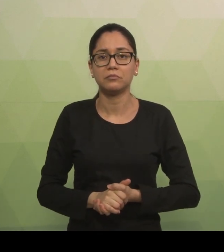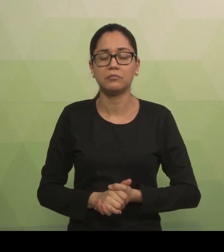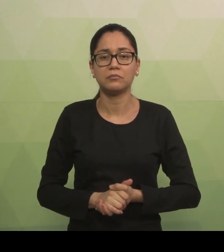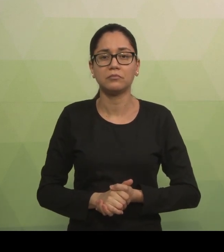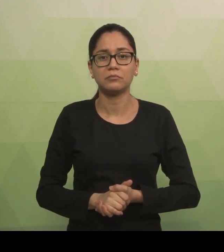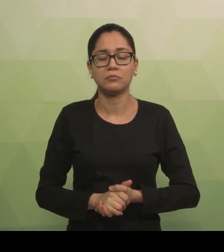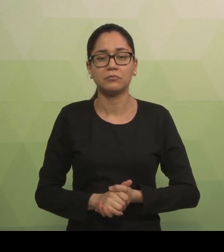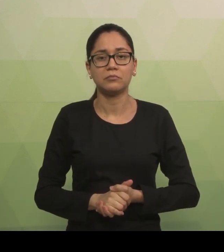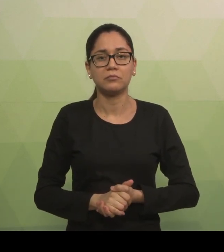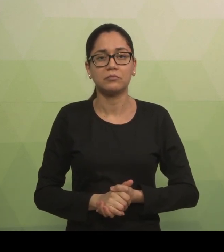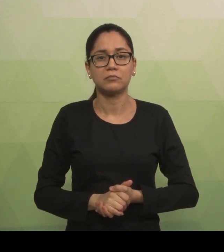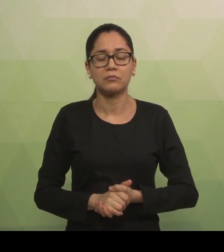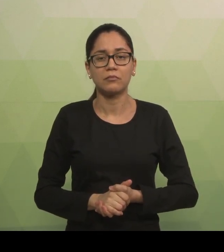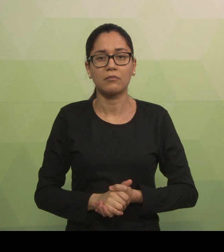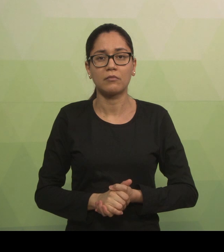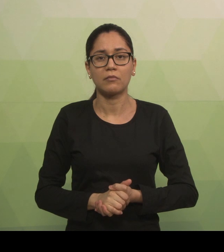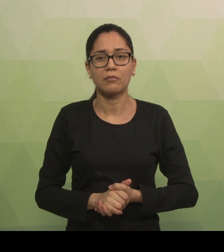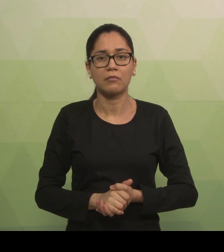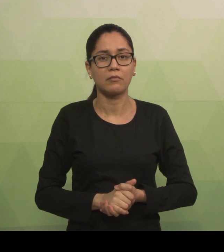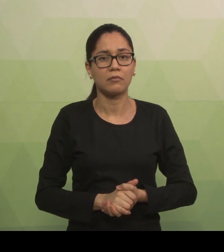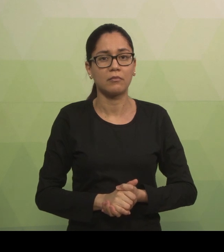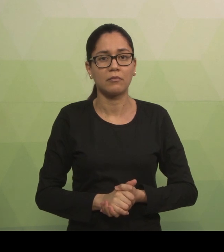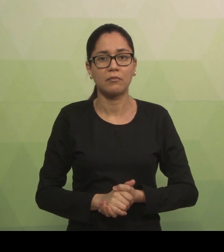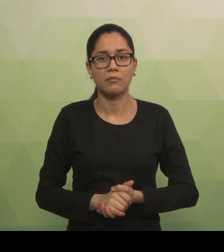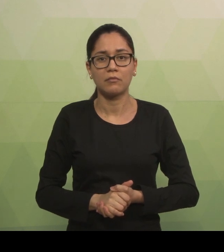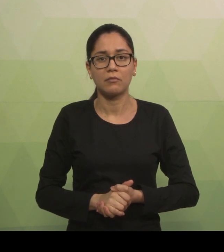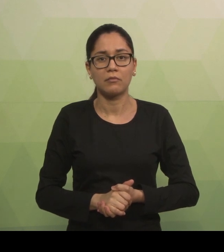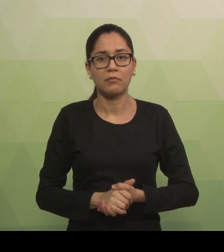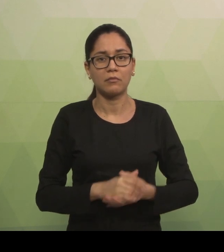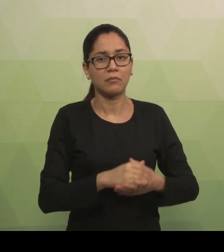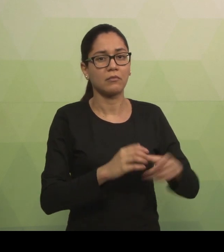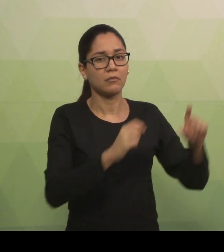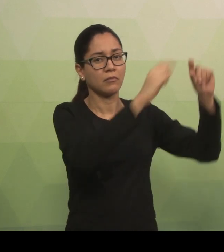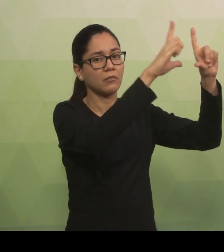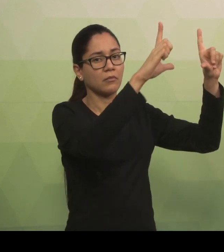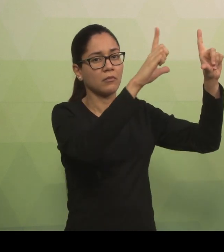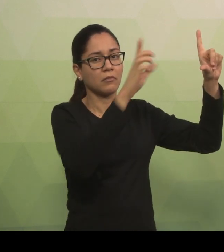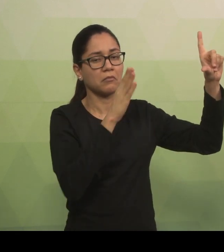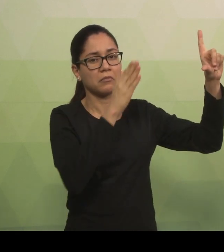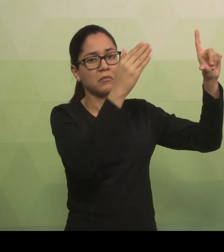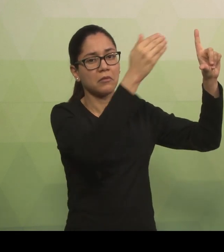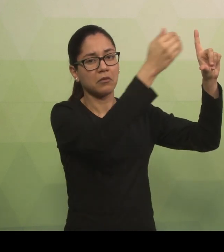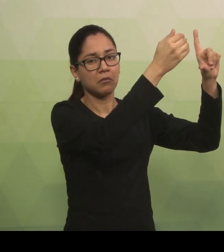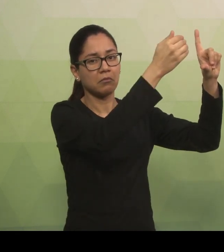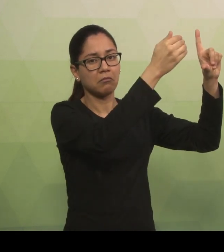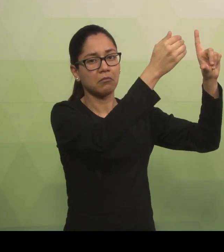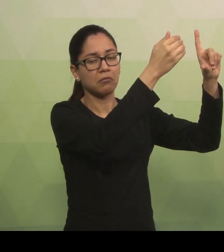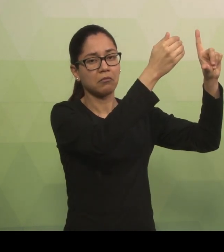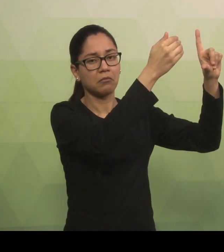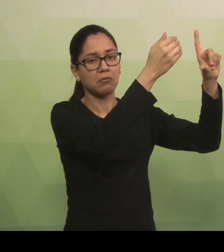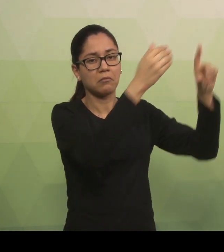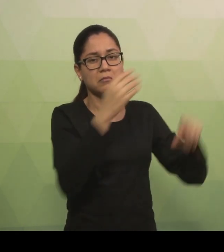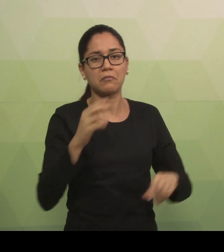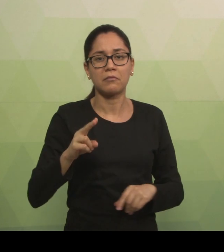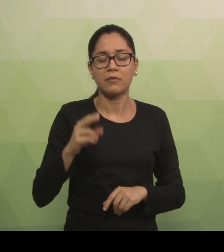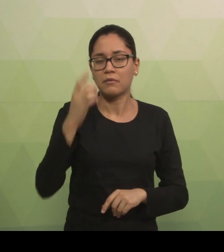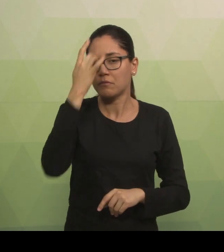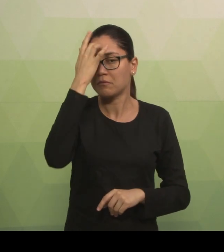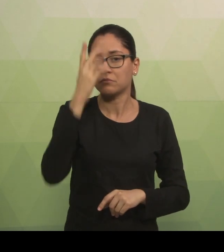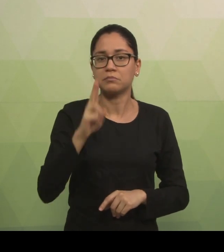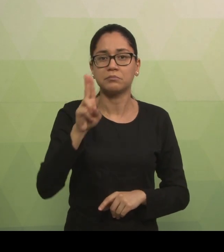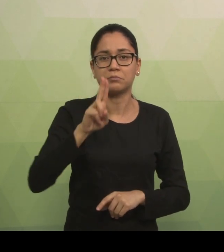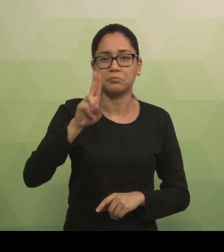usar e de aprender, em outras palavras, diz que quão intuitiva é a interface gráfica do usuário ou simples